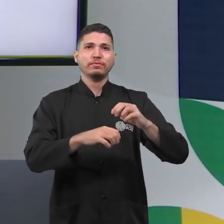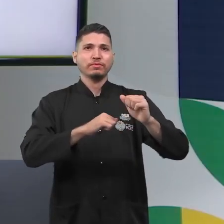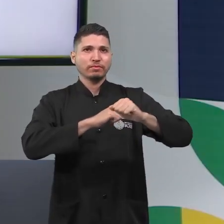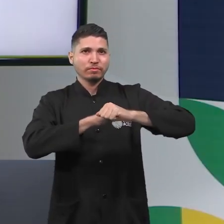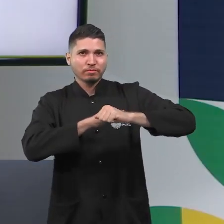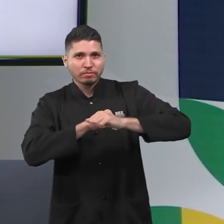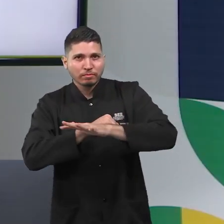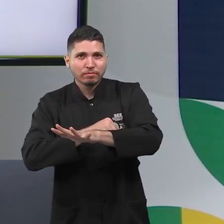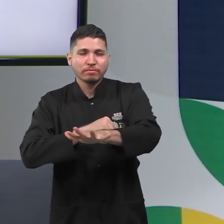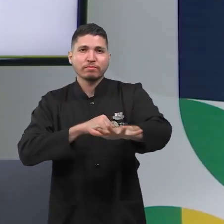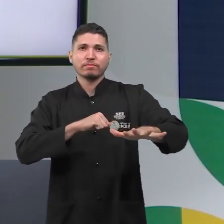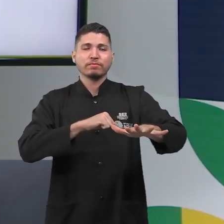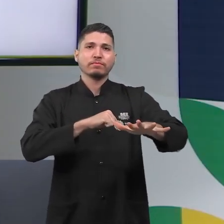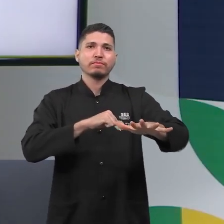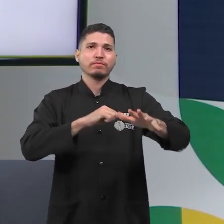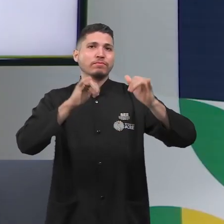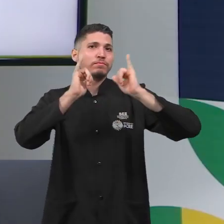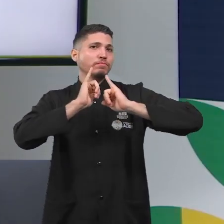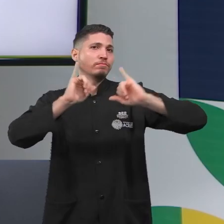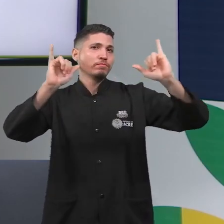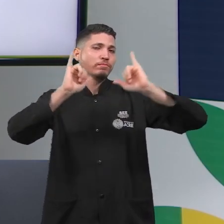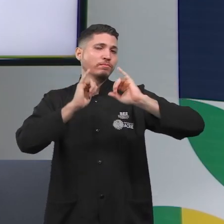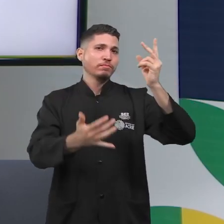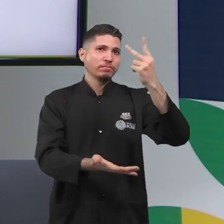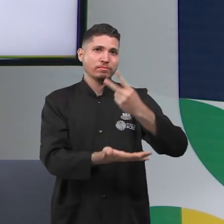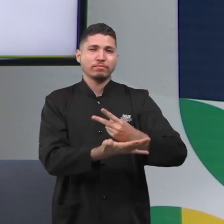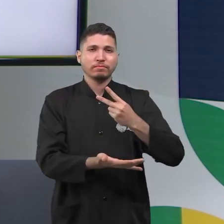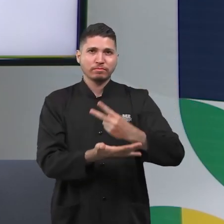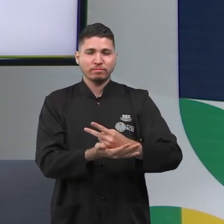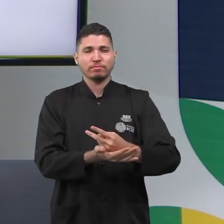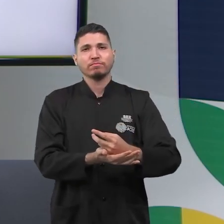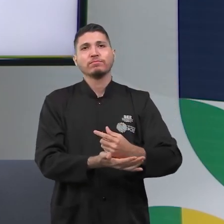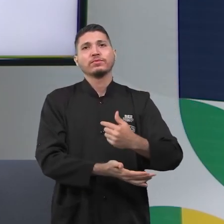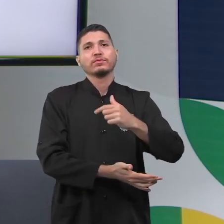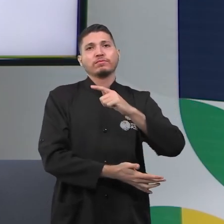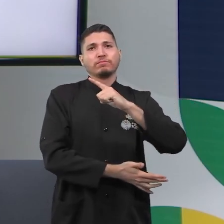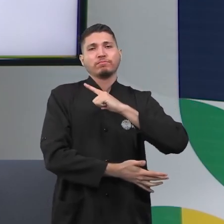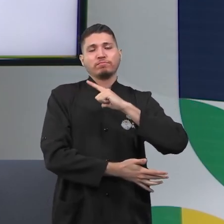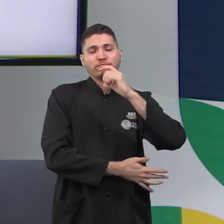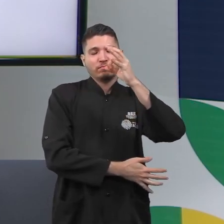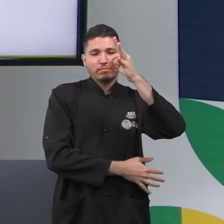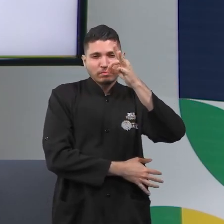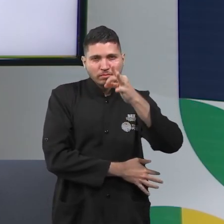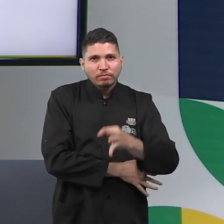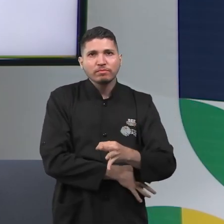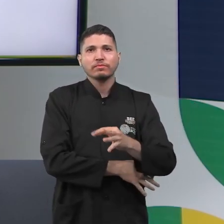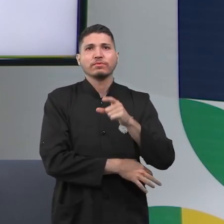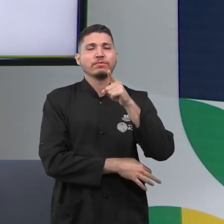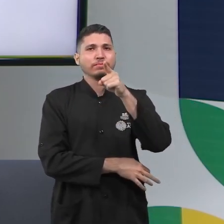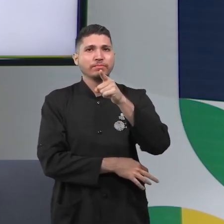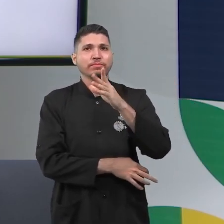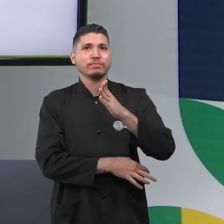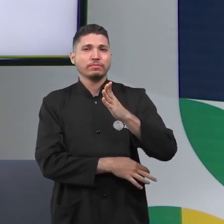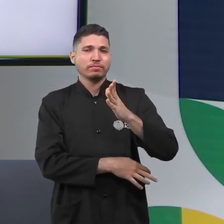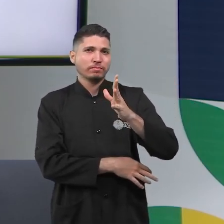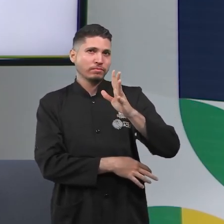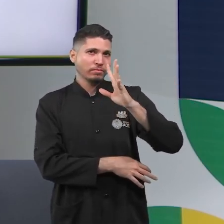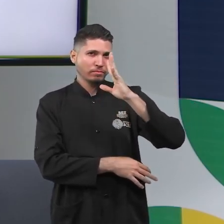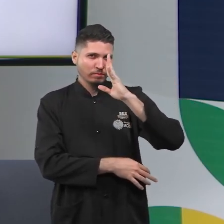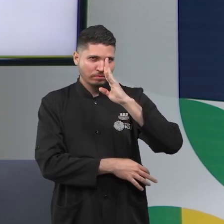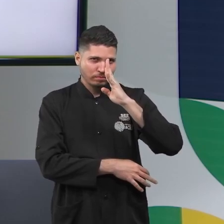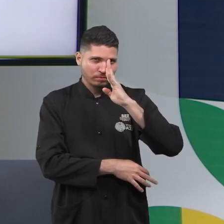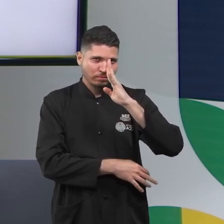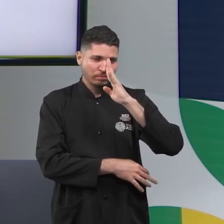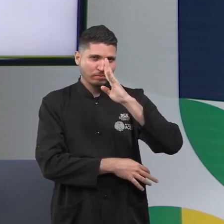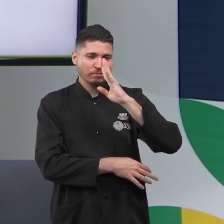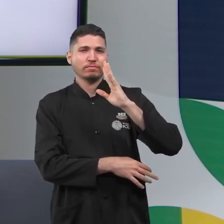nos jornais. Você com certeza já viu alguma reportagem sobre algum desses temas,